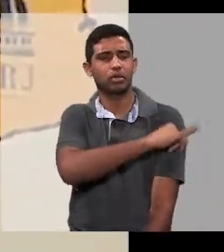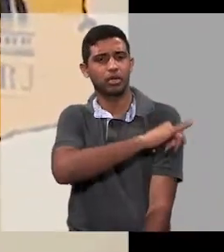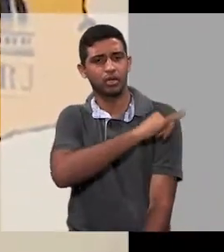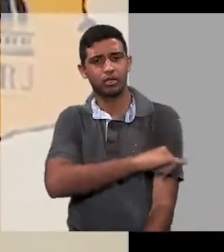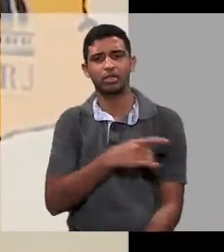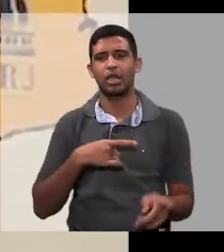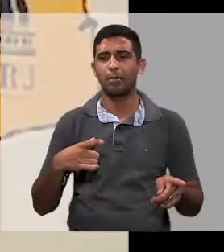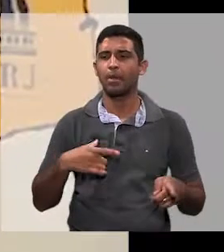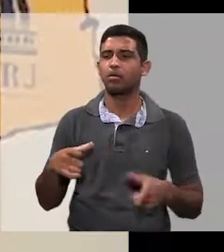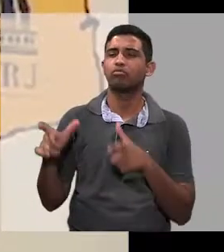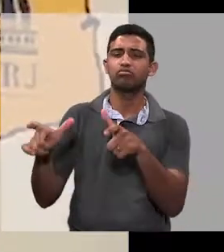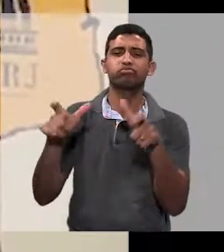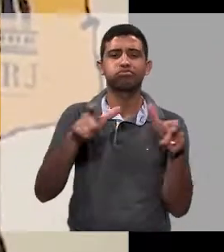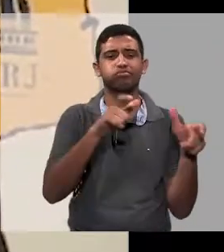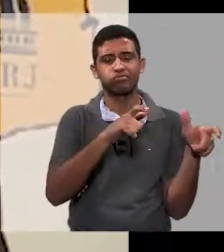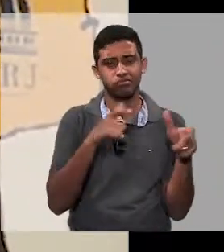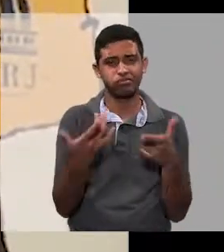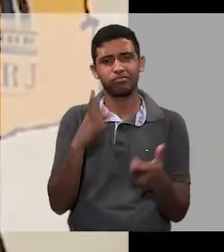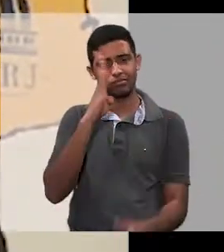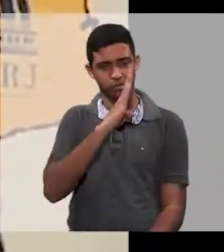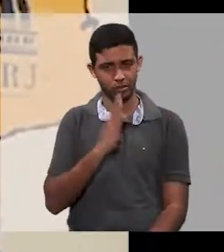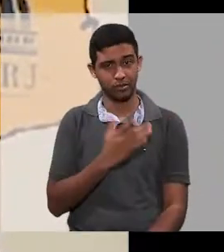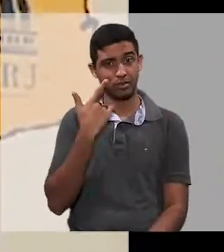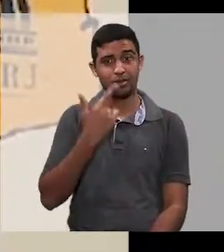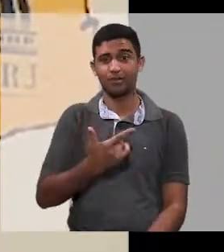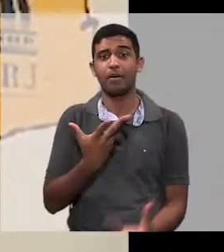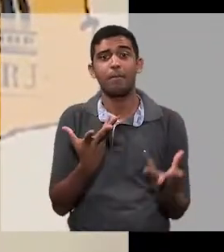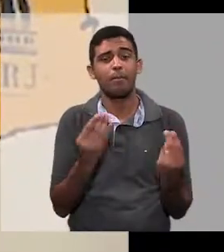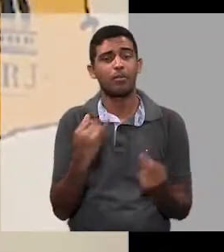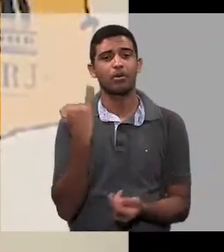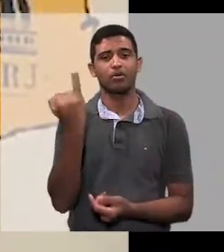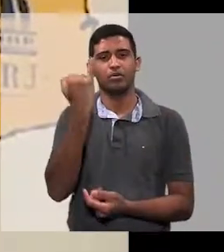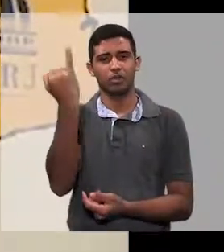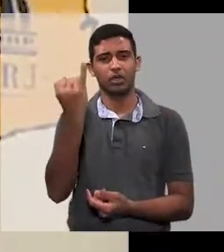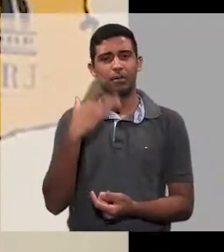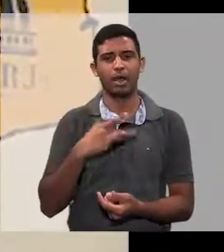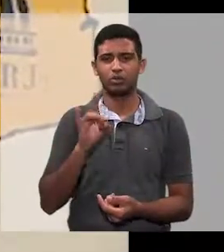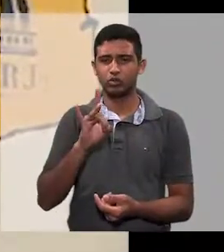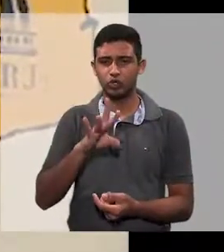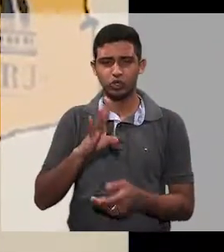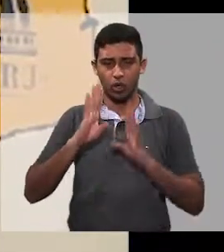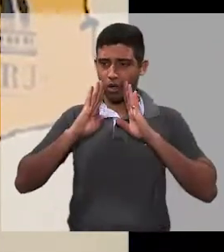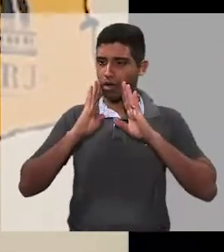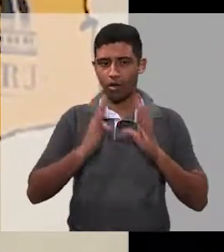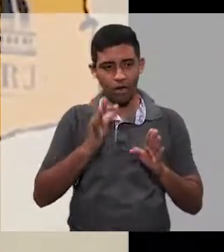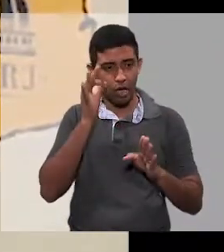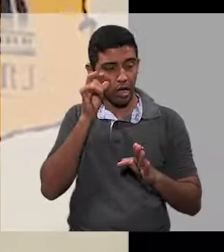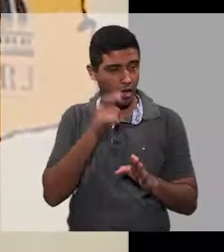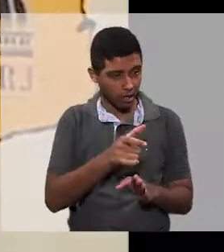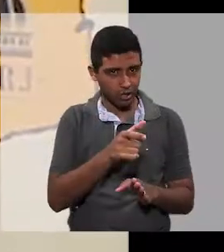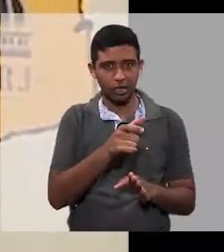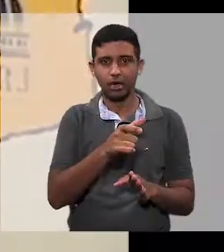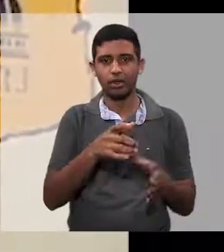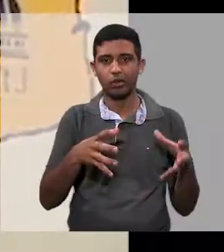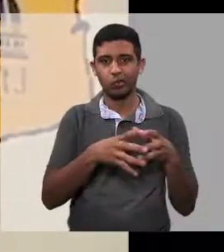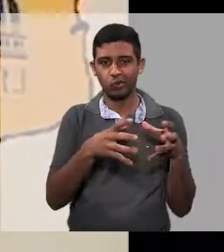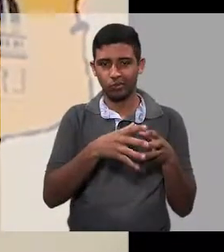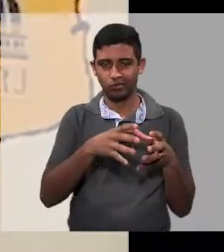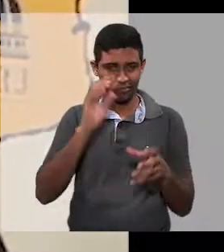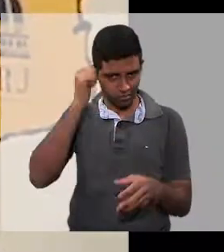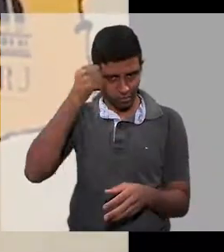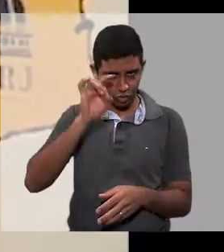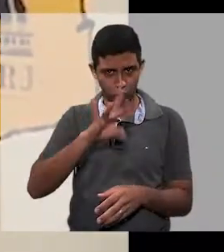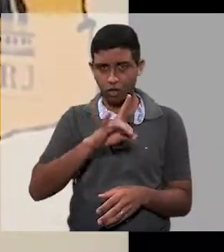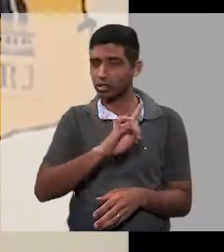Janeiro, nas outras regiões metropolitanas do Brasil. Portanto, é uma pauta da maior importância e que não se restringe aos interesses da população negra. É do